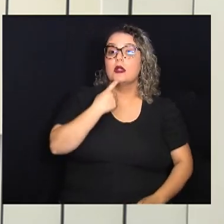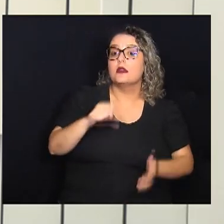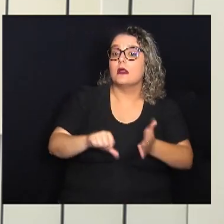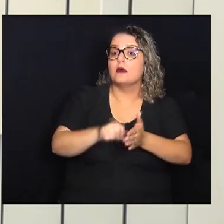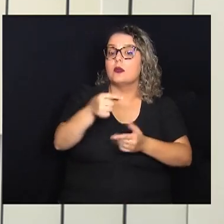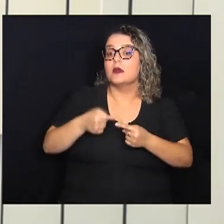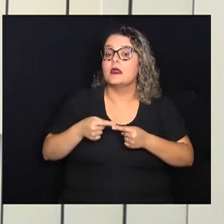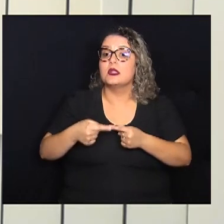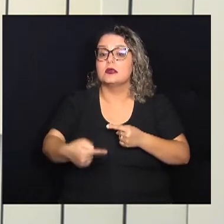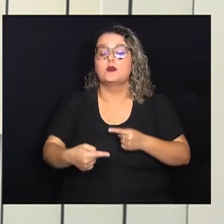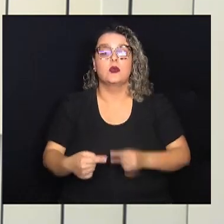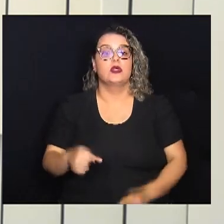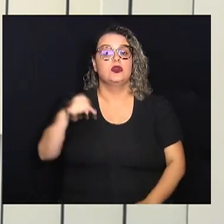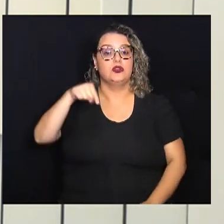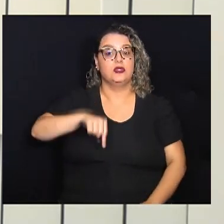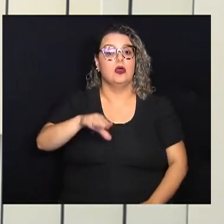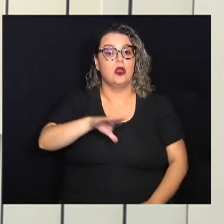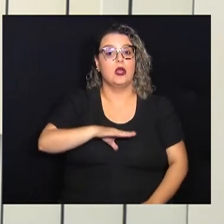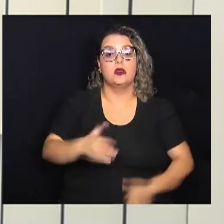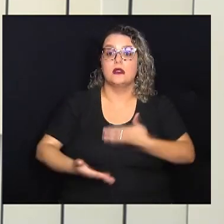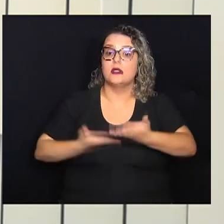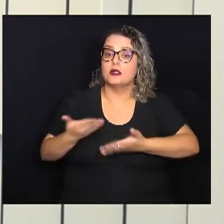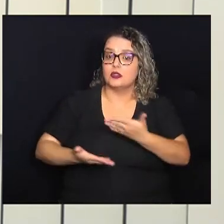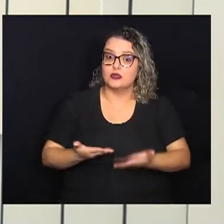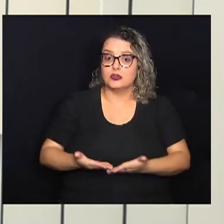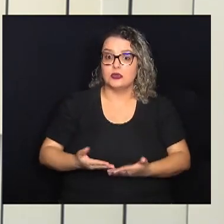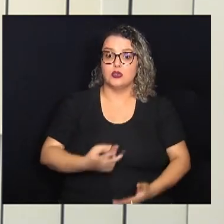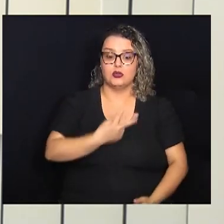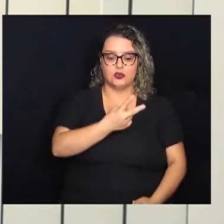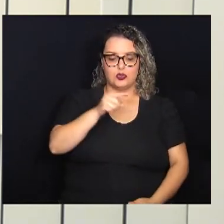em que o serviço esteve na cidade, foram fechados